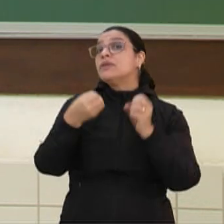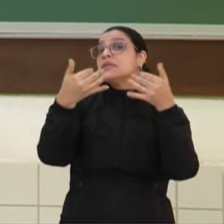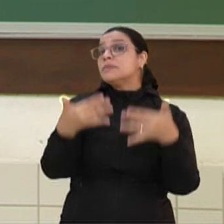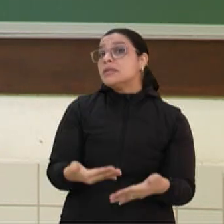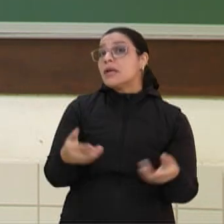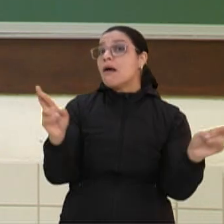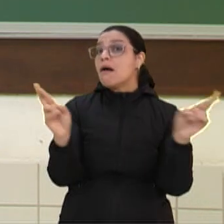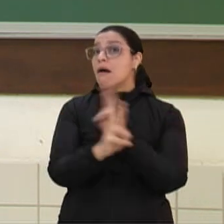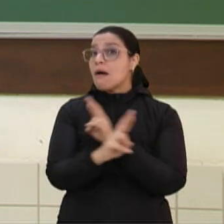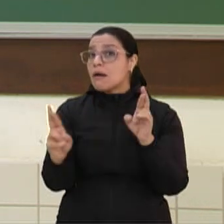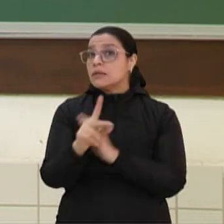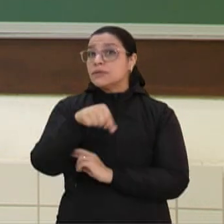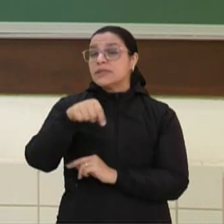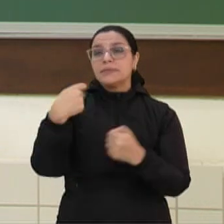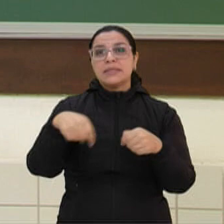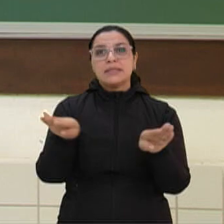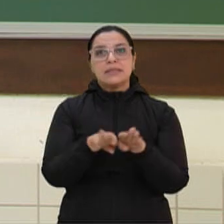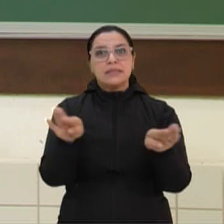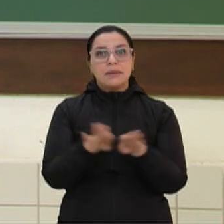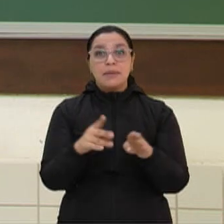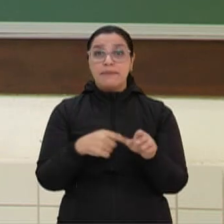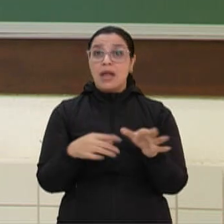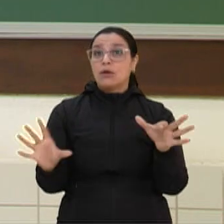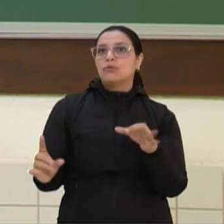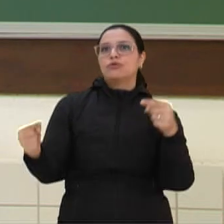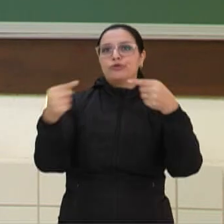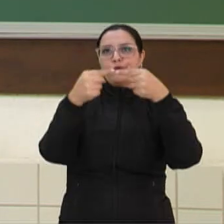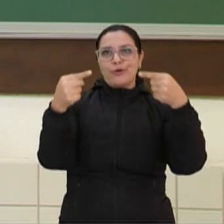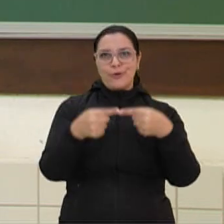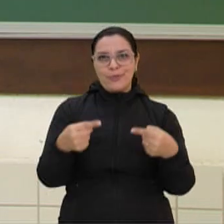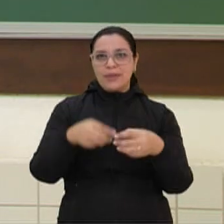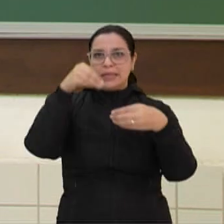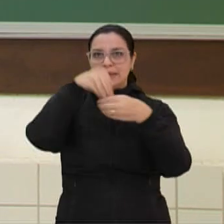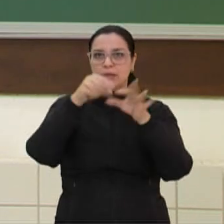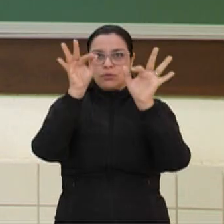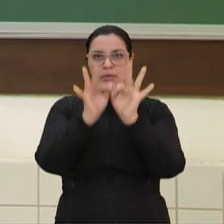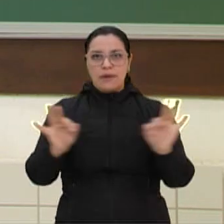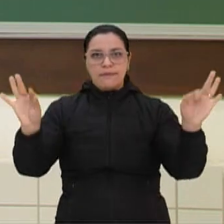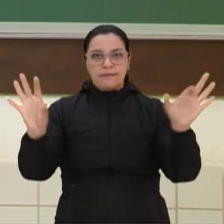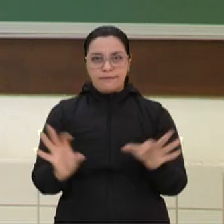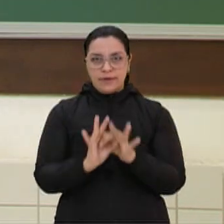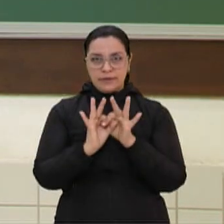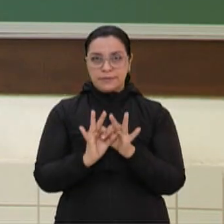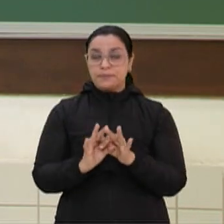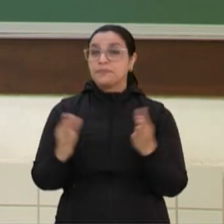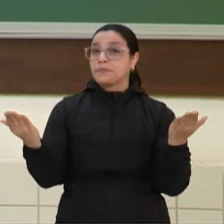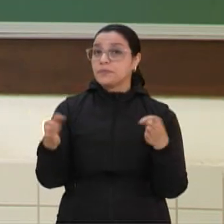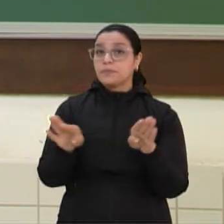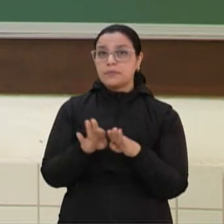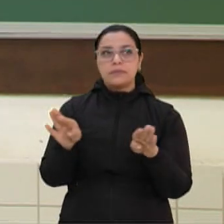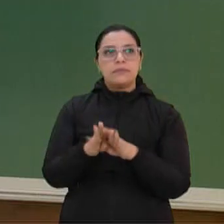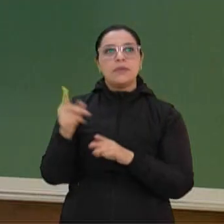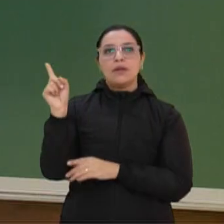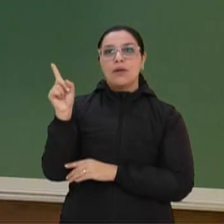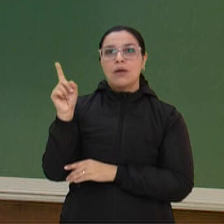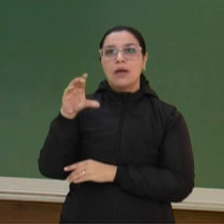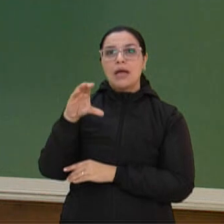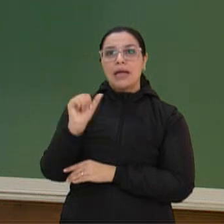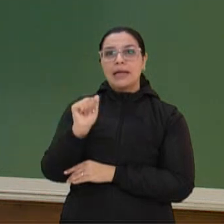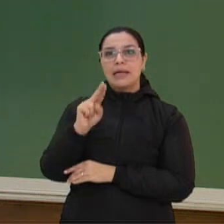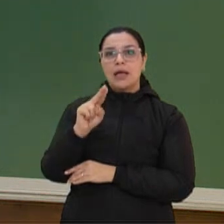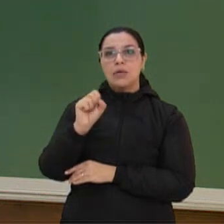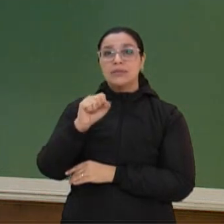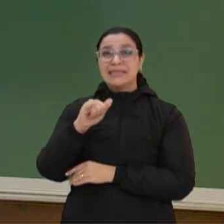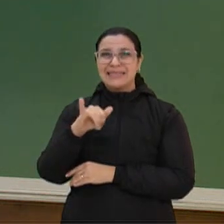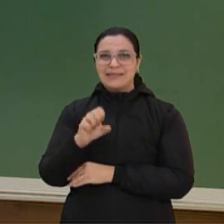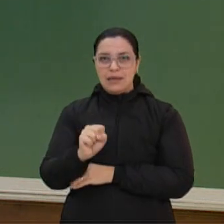de relação com a primeira oração principal. Beleza? Conjunções subordinadas